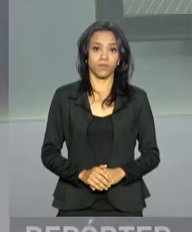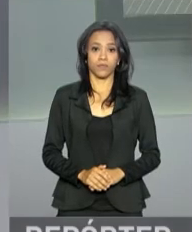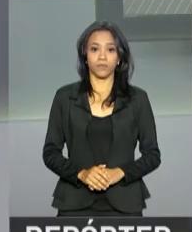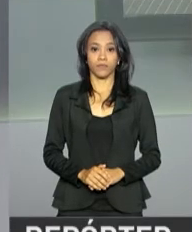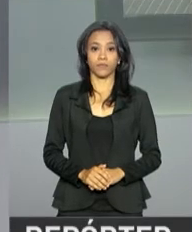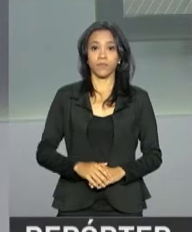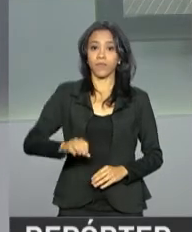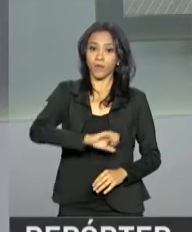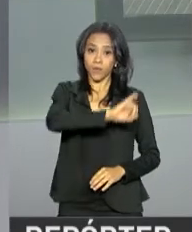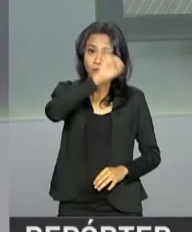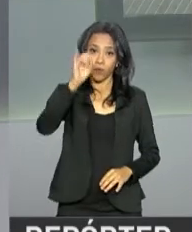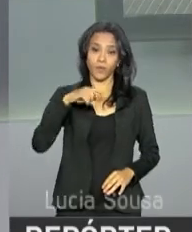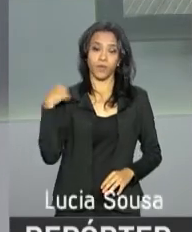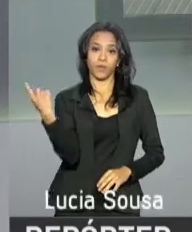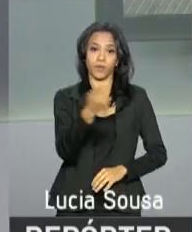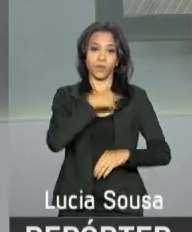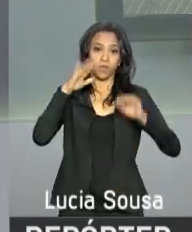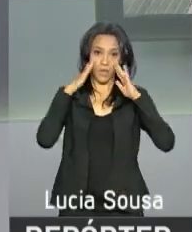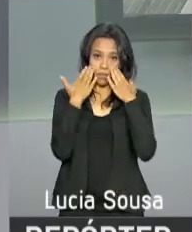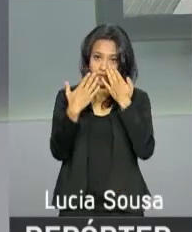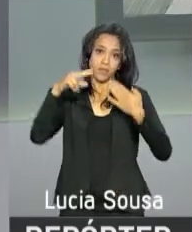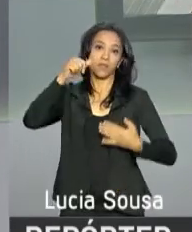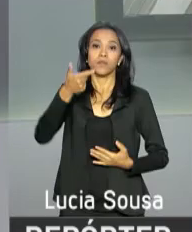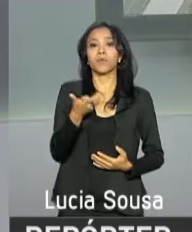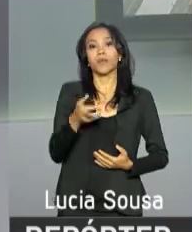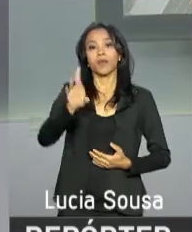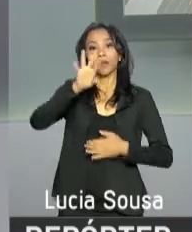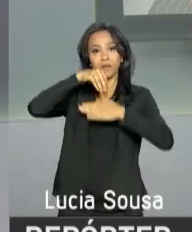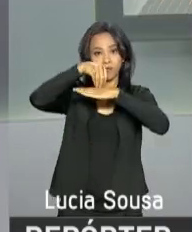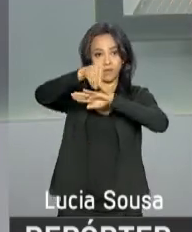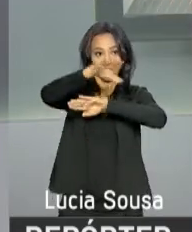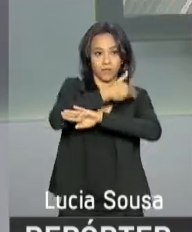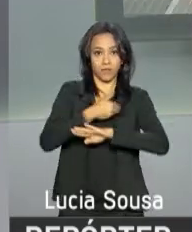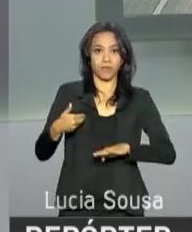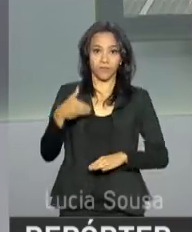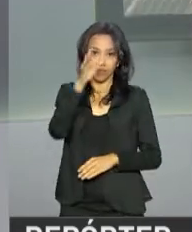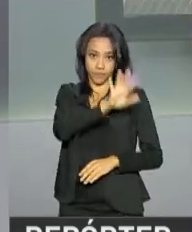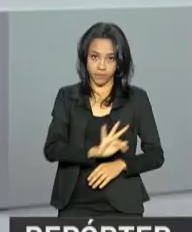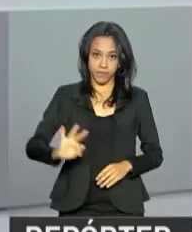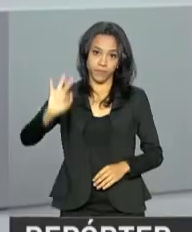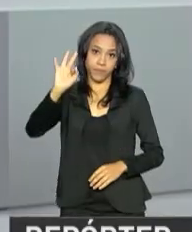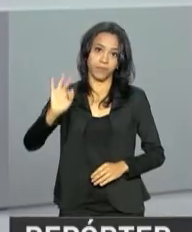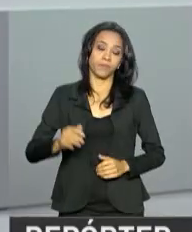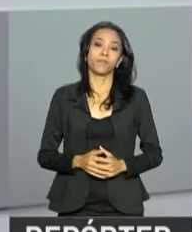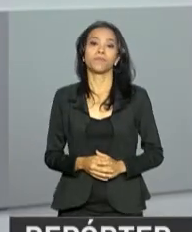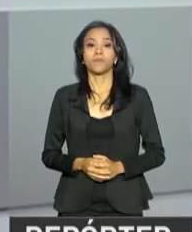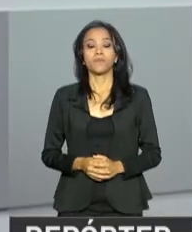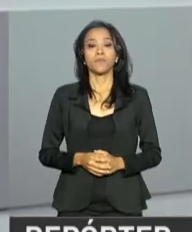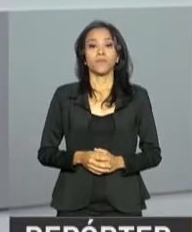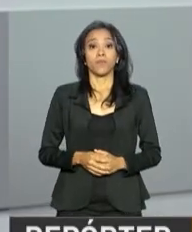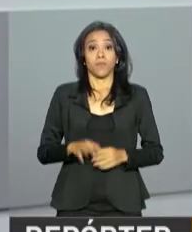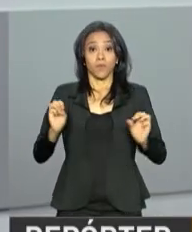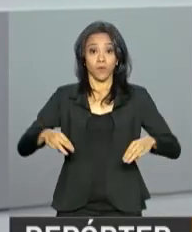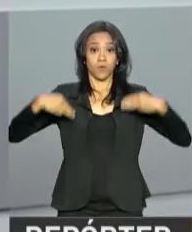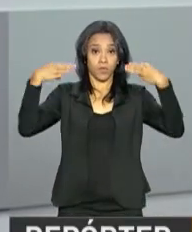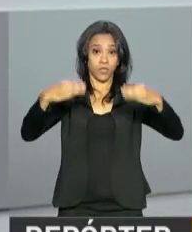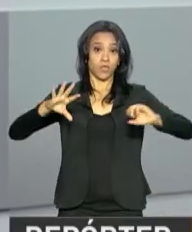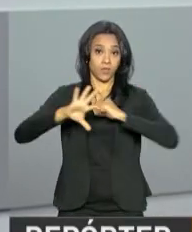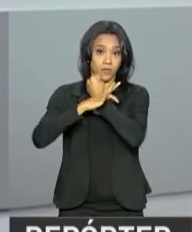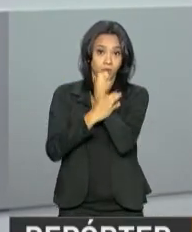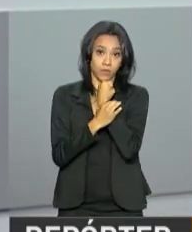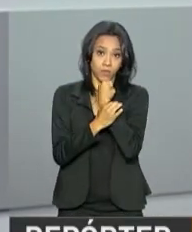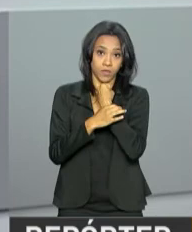lá estamos de volta com repórter nbr as notícias do governo federal o ministério da segurança pública